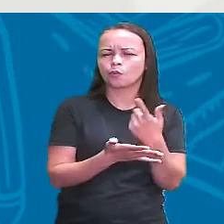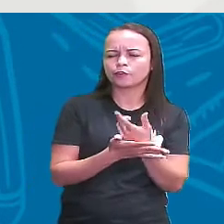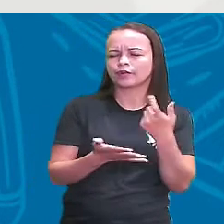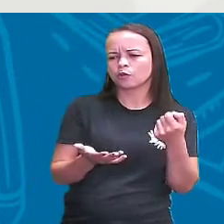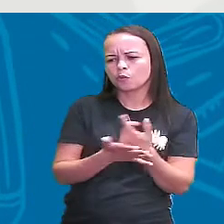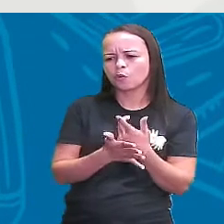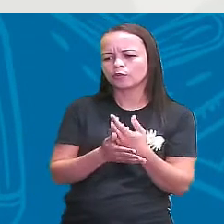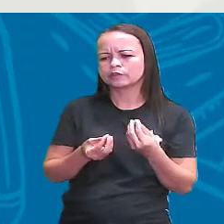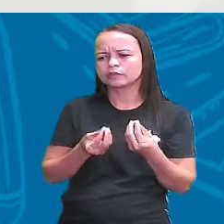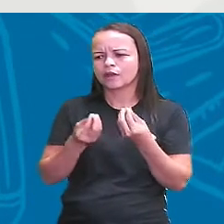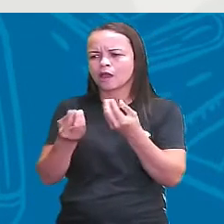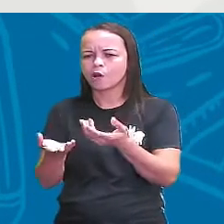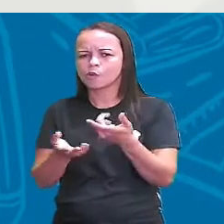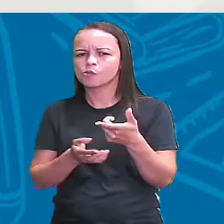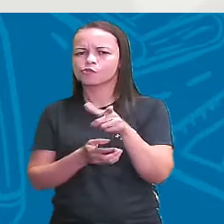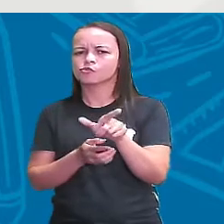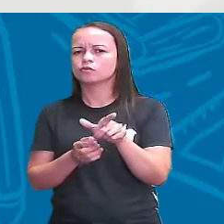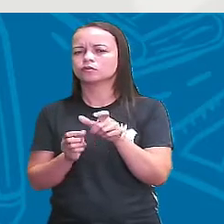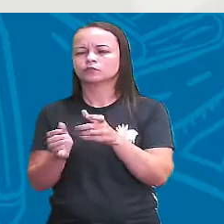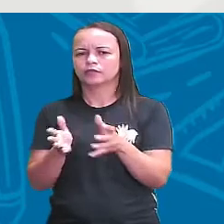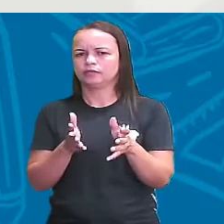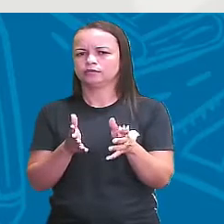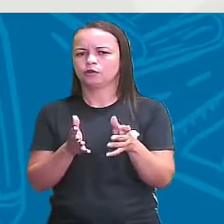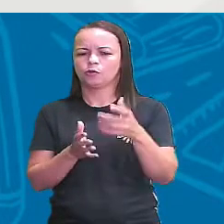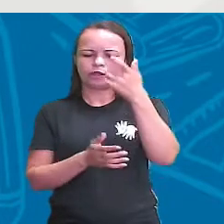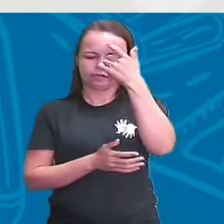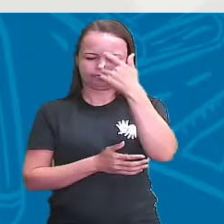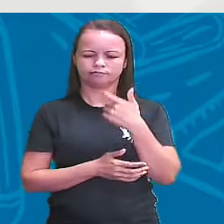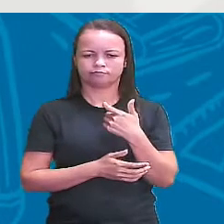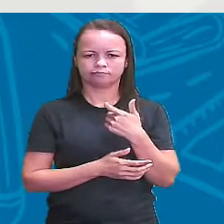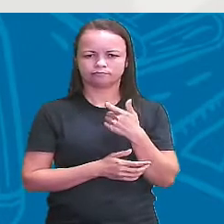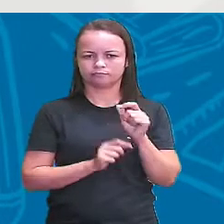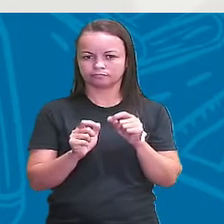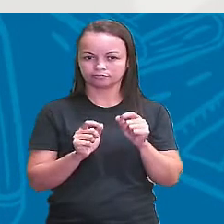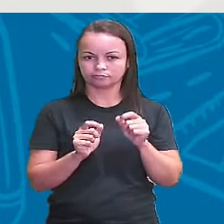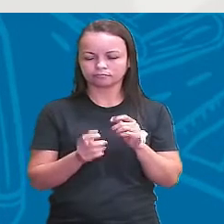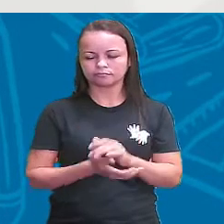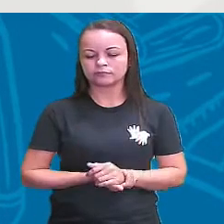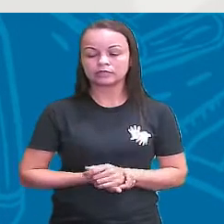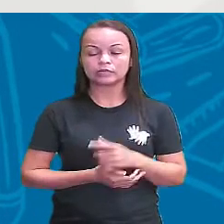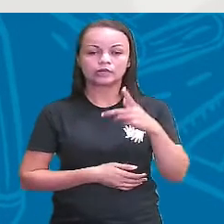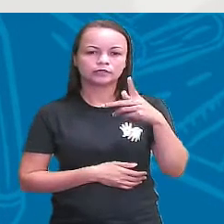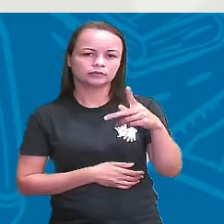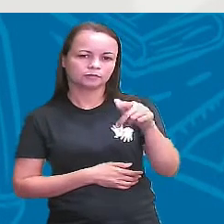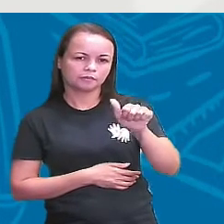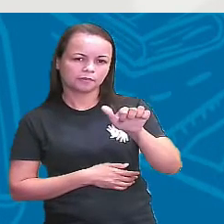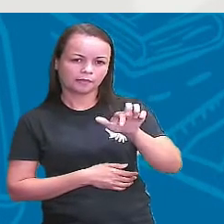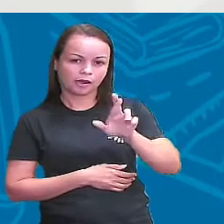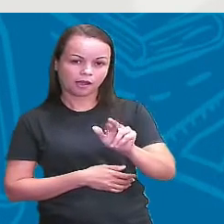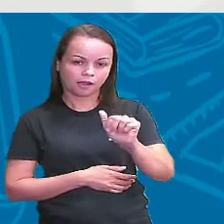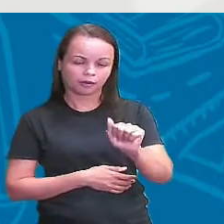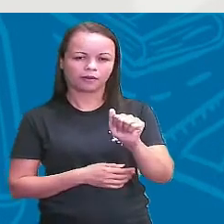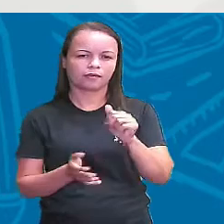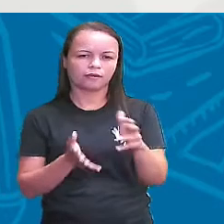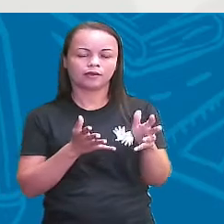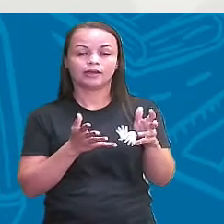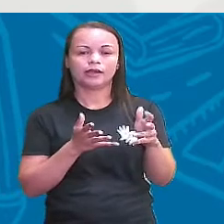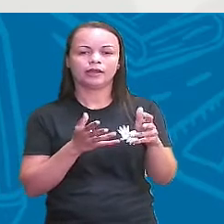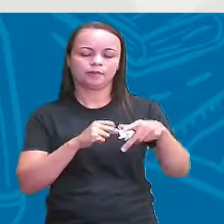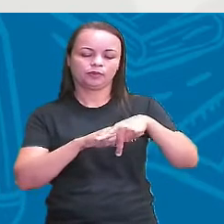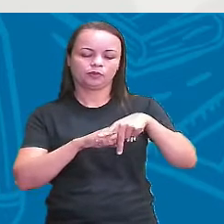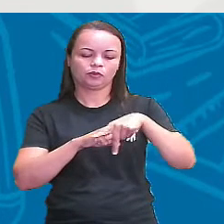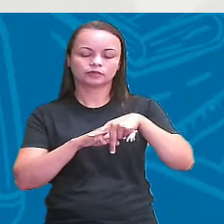para alguém. Quem é esse alguém? Eu, certo? E esse para, que é a preposição,